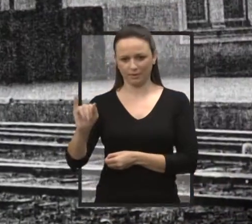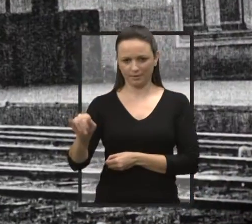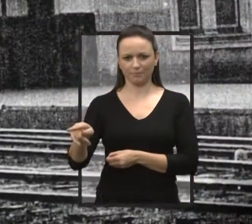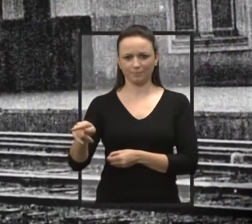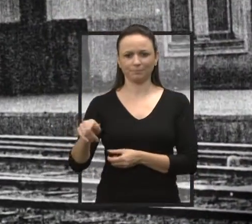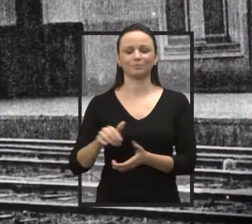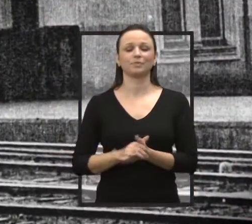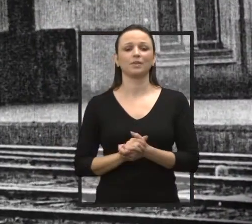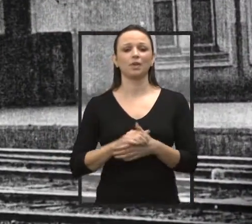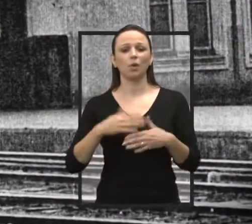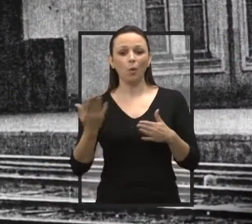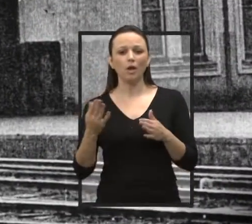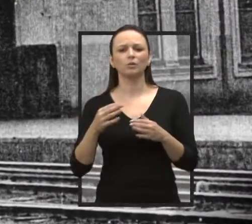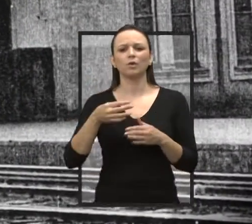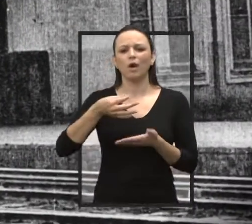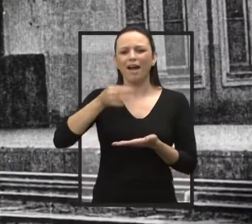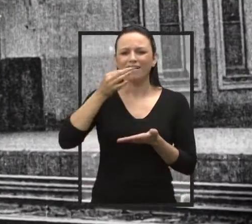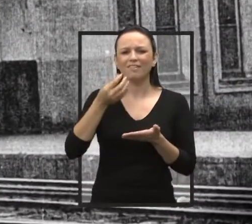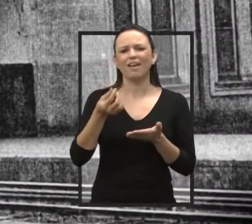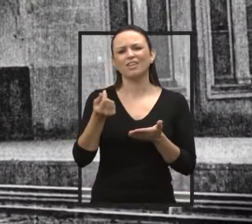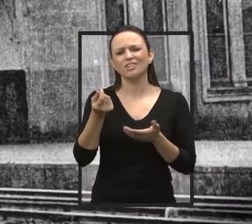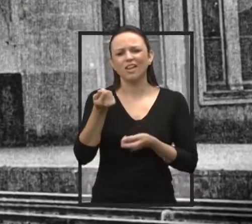Quando houve o declínio do café, ela acabou